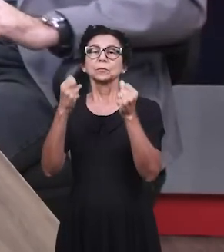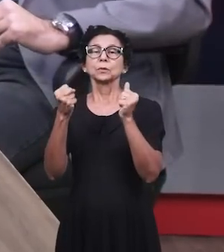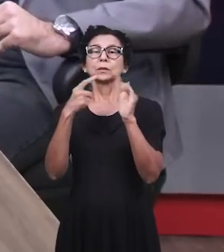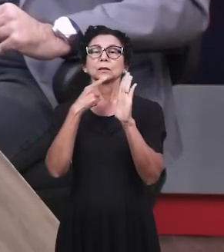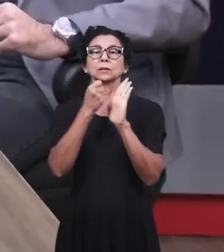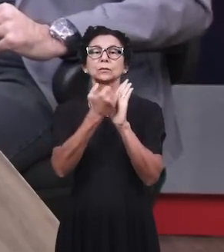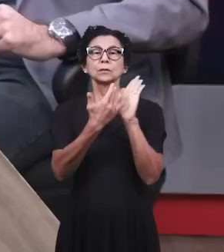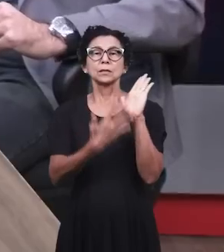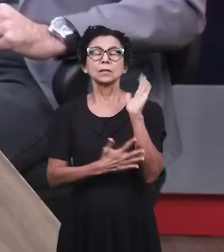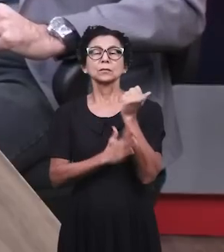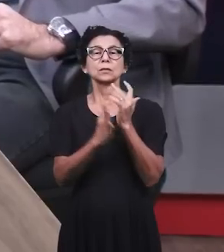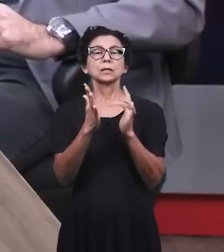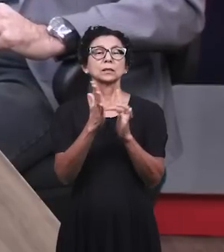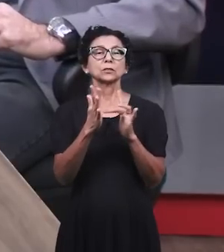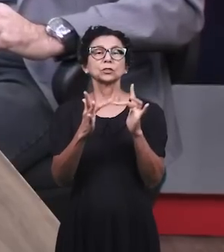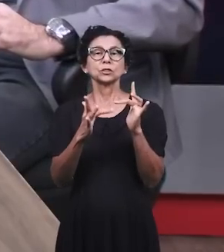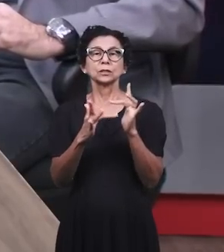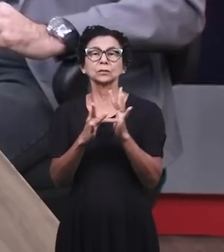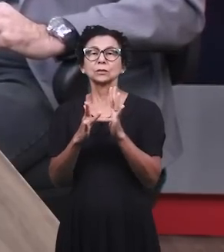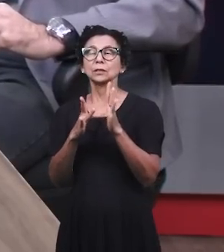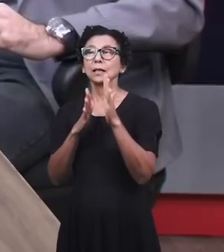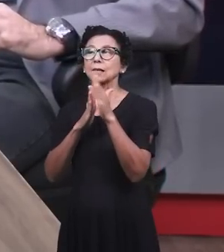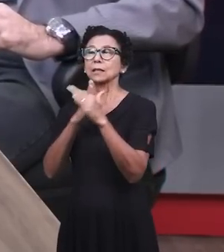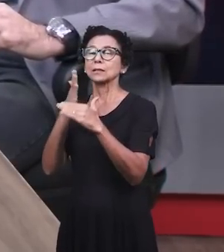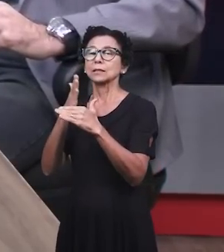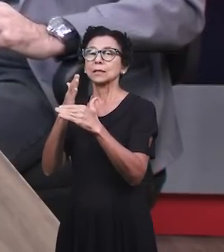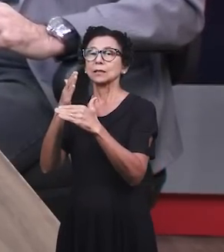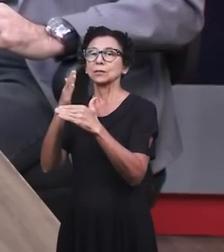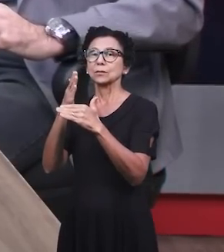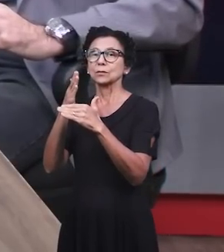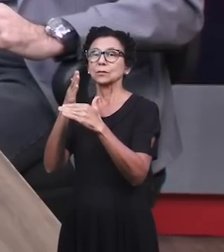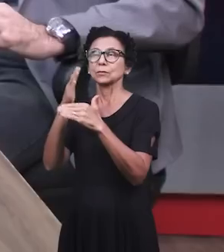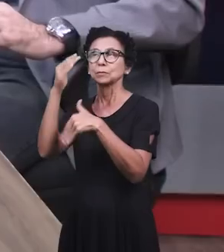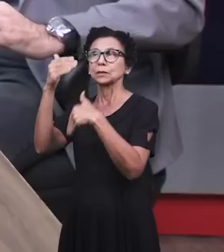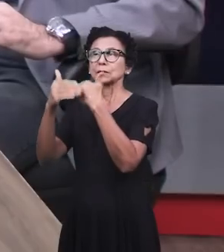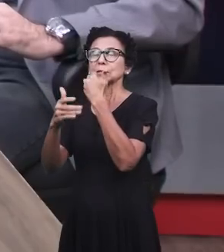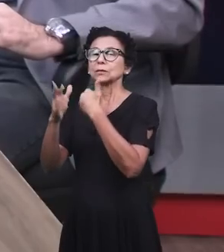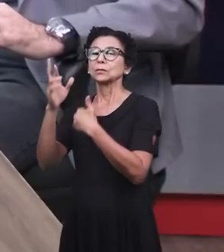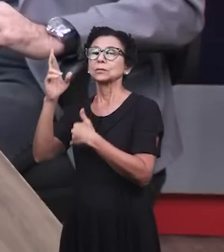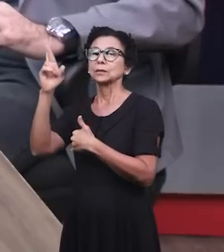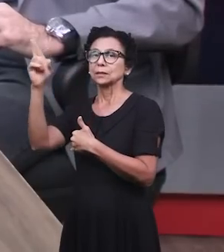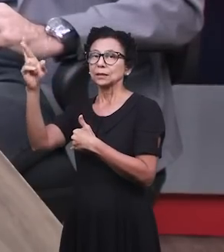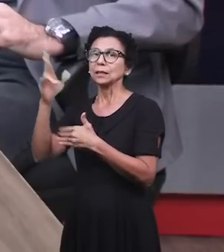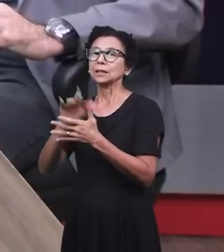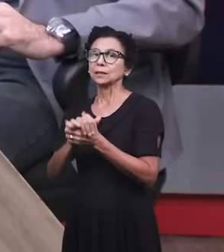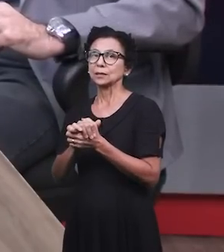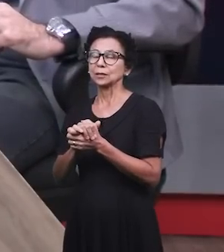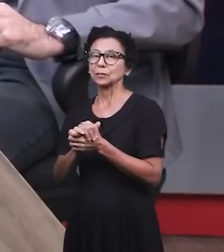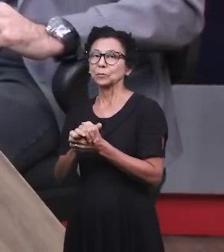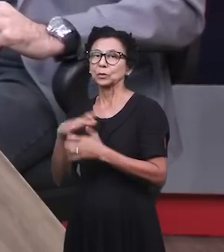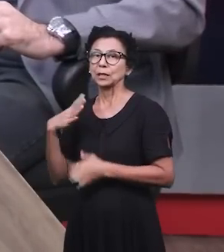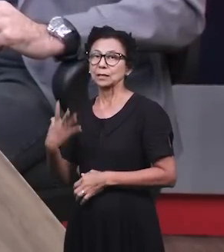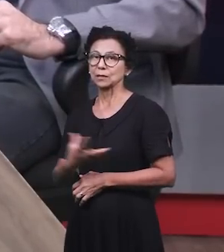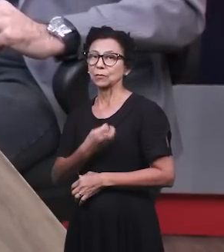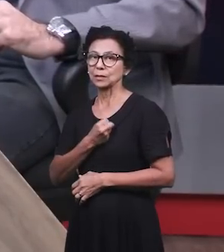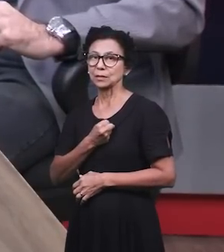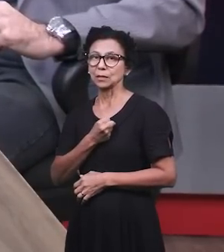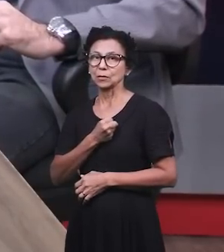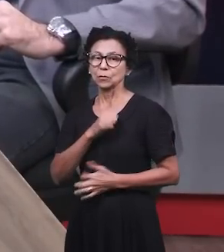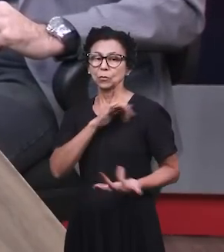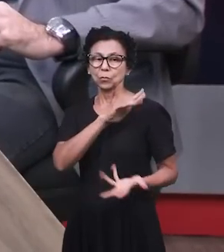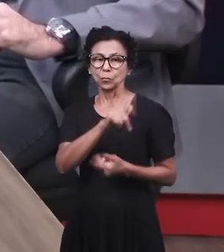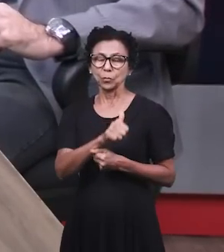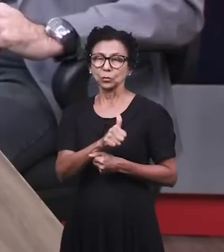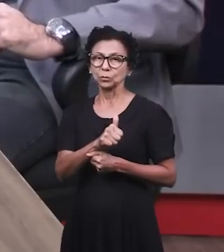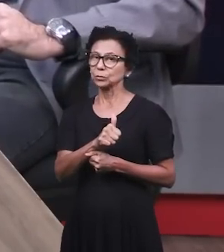mistério, né? Que dá acesso a gente entrar no Santo dos Santos e descobrir uma salvação que está oculta no mundo. Mas a chave